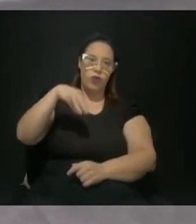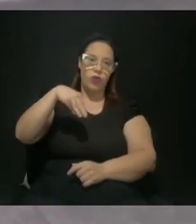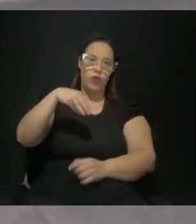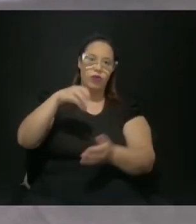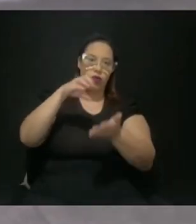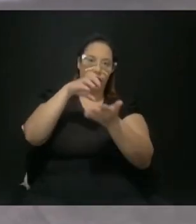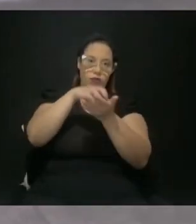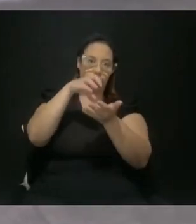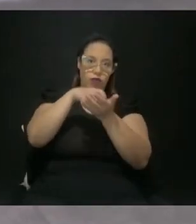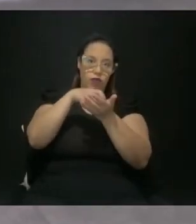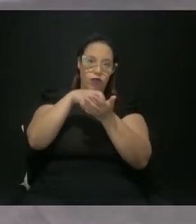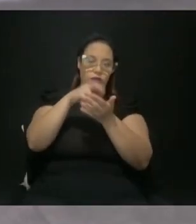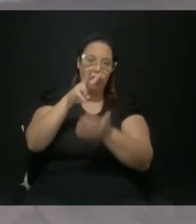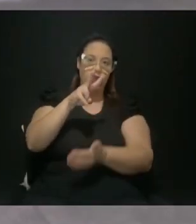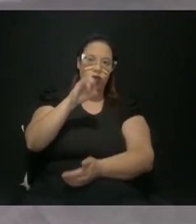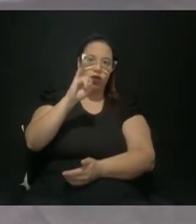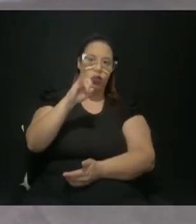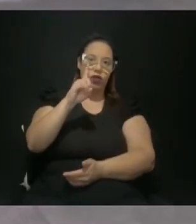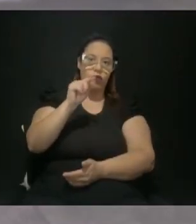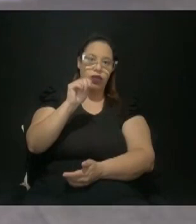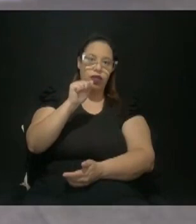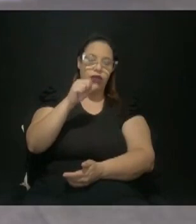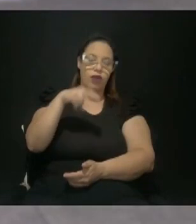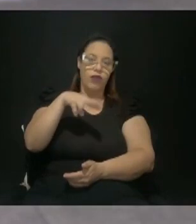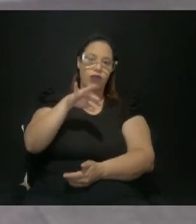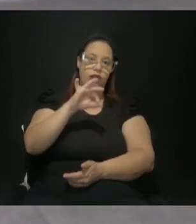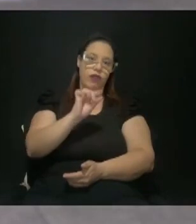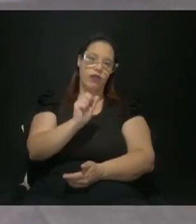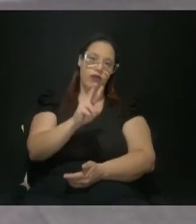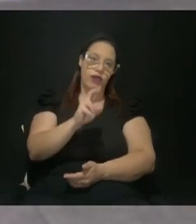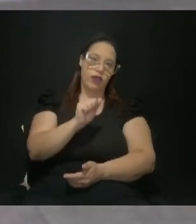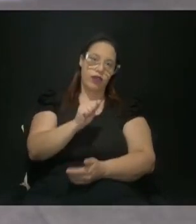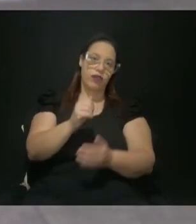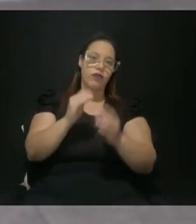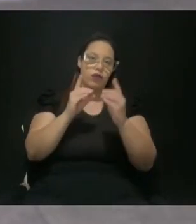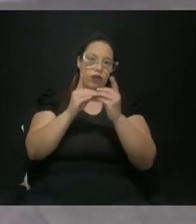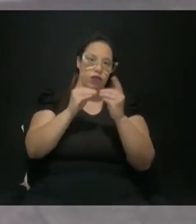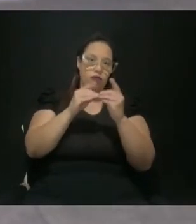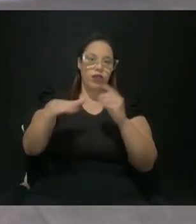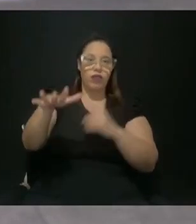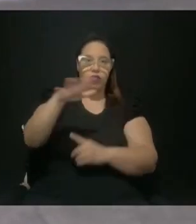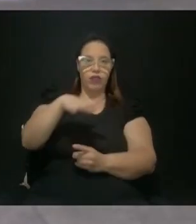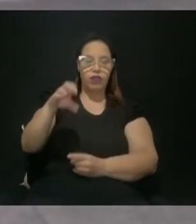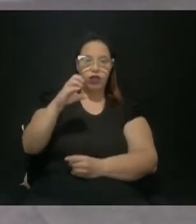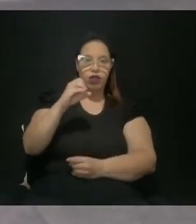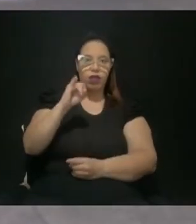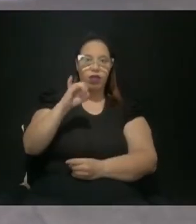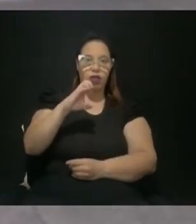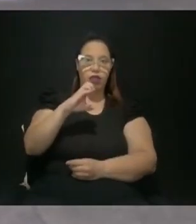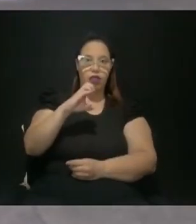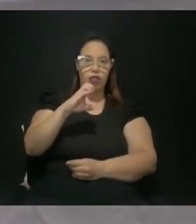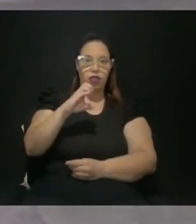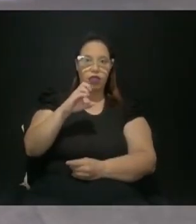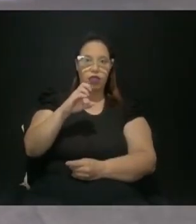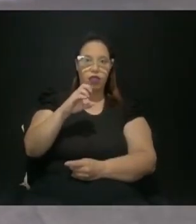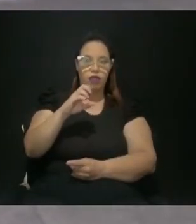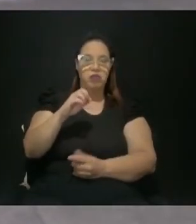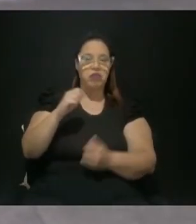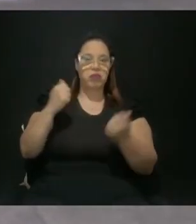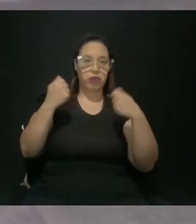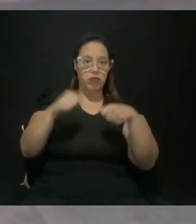Vida Nova, para atender os moradores aqui desta região. Aqui no SIC, o Procon ele possibilita o registro